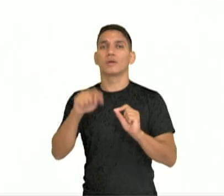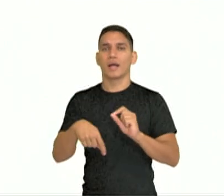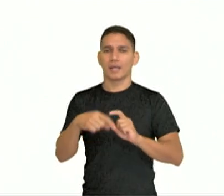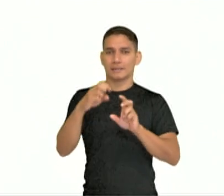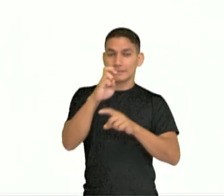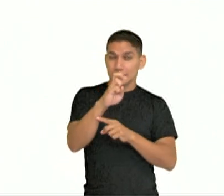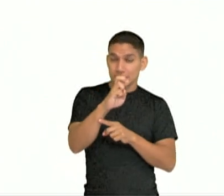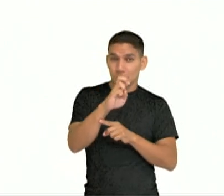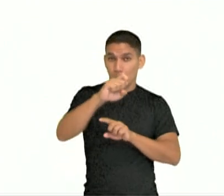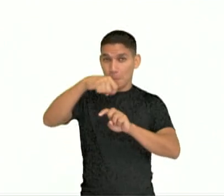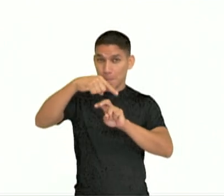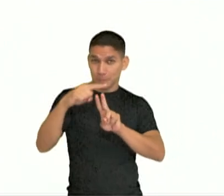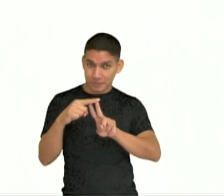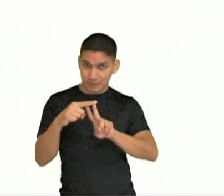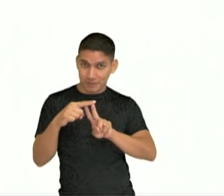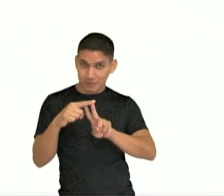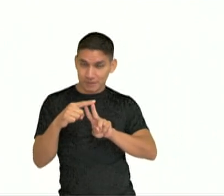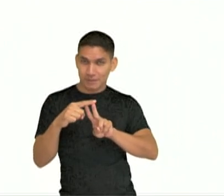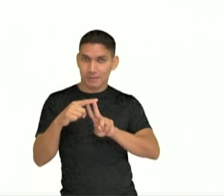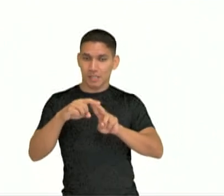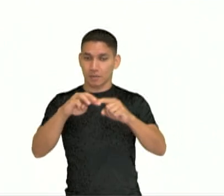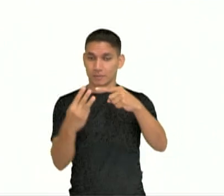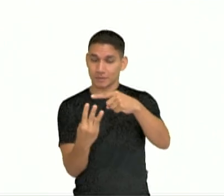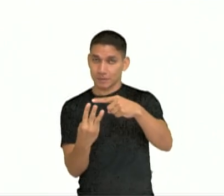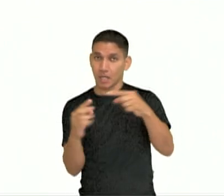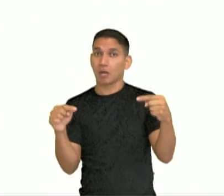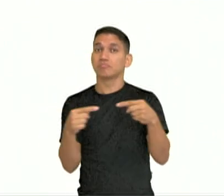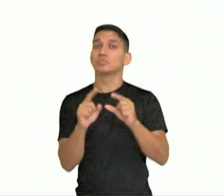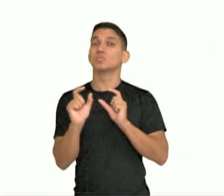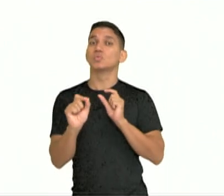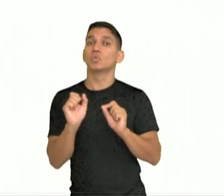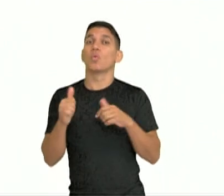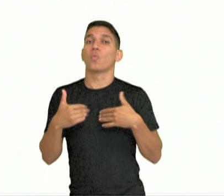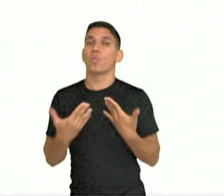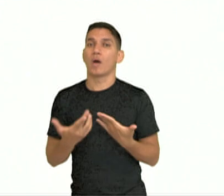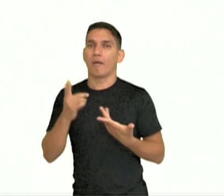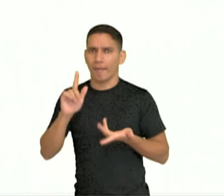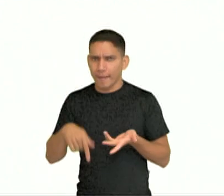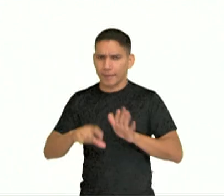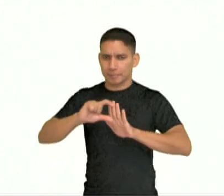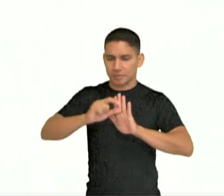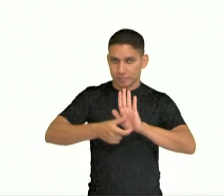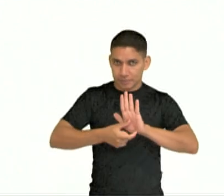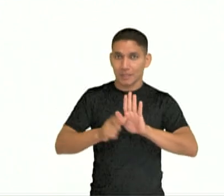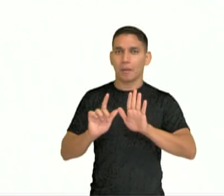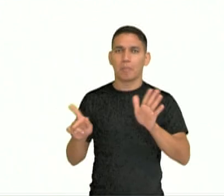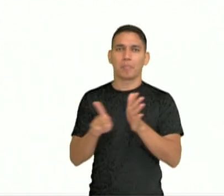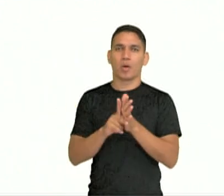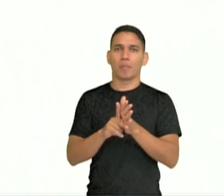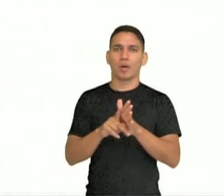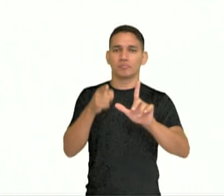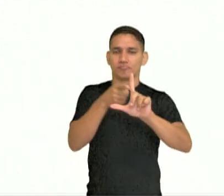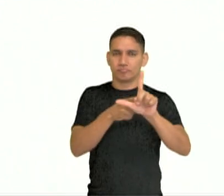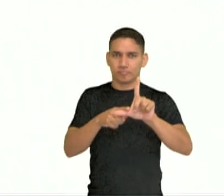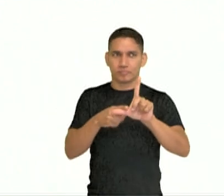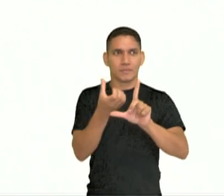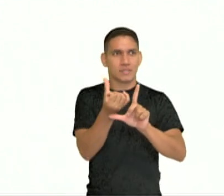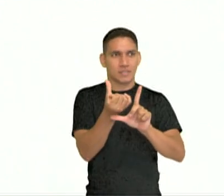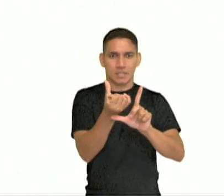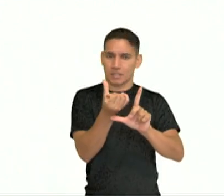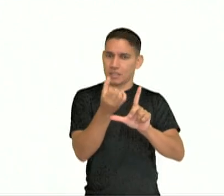é equivalente, não, correspondente ao ângulo de π sobre 3 em radianos, que é o ângulo de 60 em